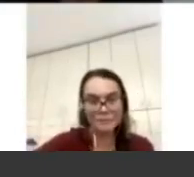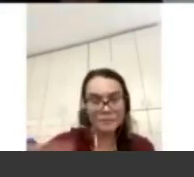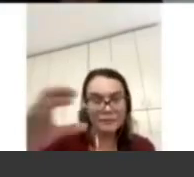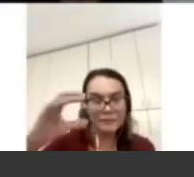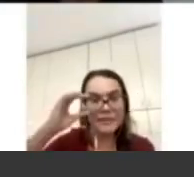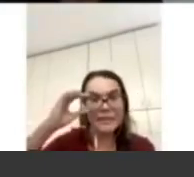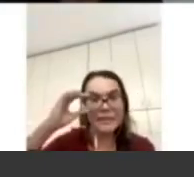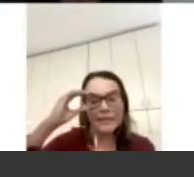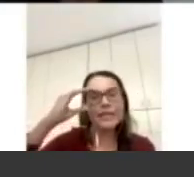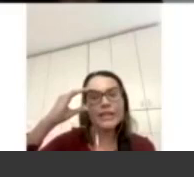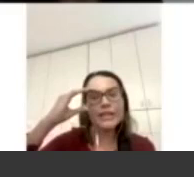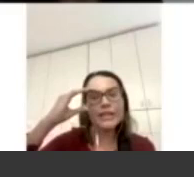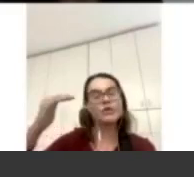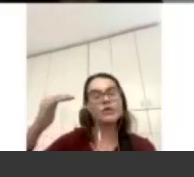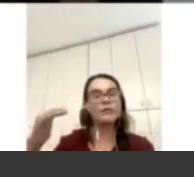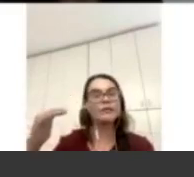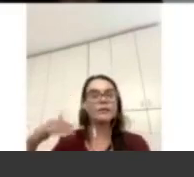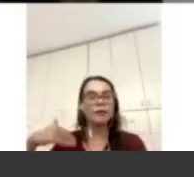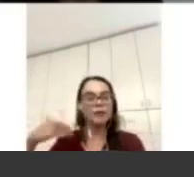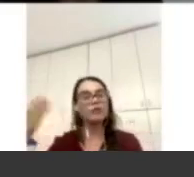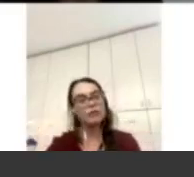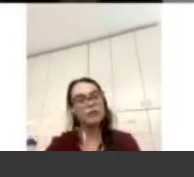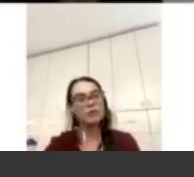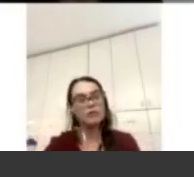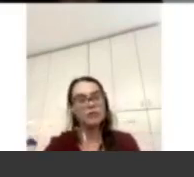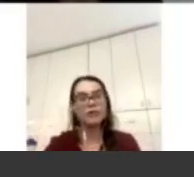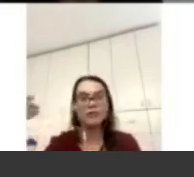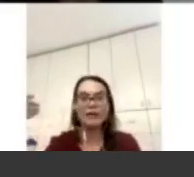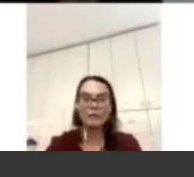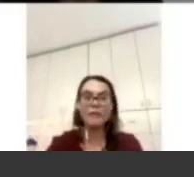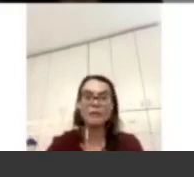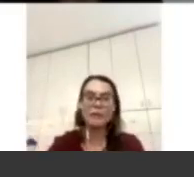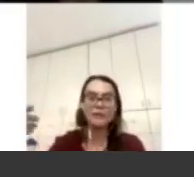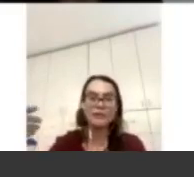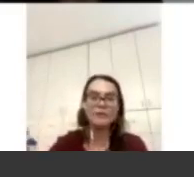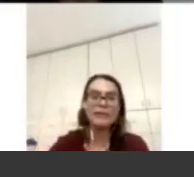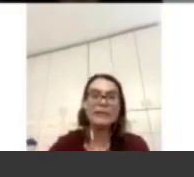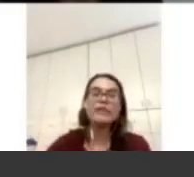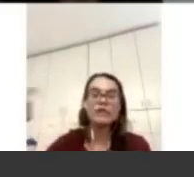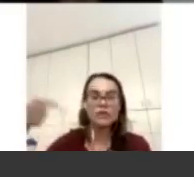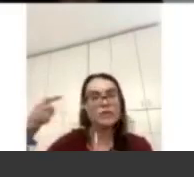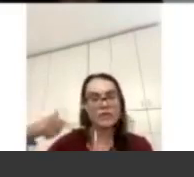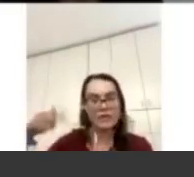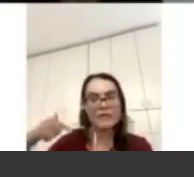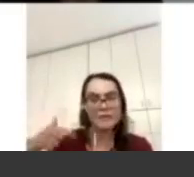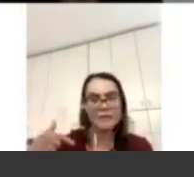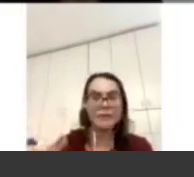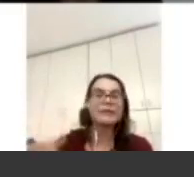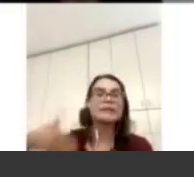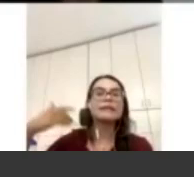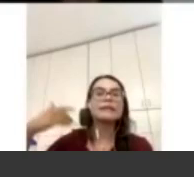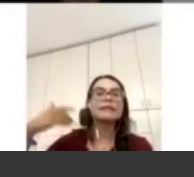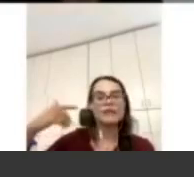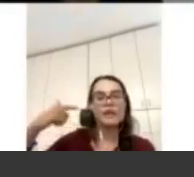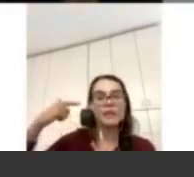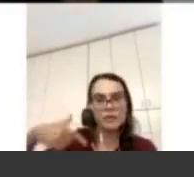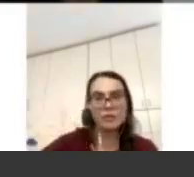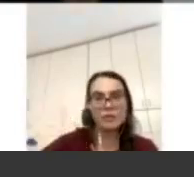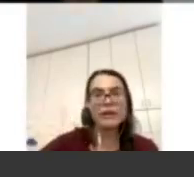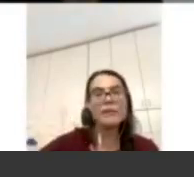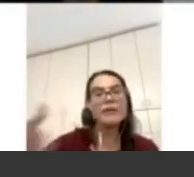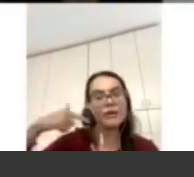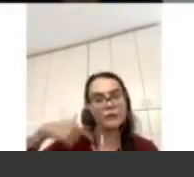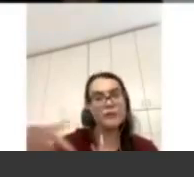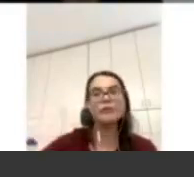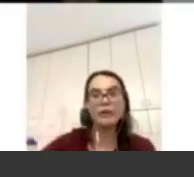treinamento, e a gente continuou fazendo, ao longo de 2018, o treinamento, inclusive, de todos os casos na sequência. A gente